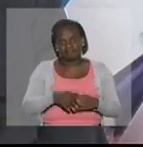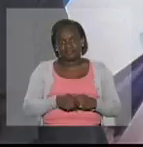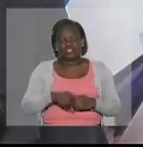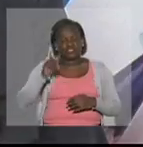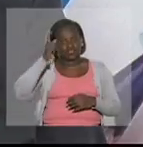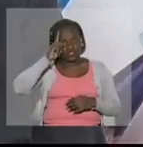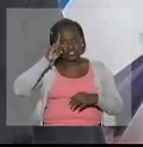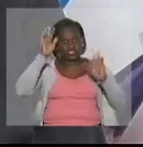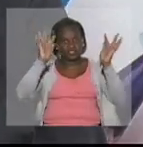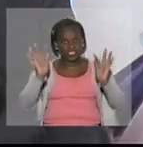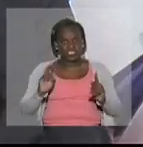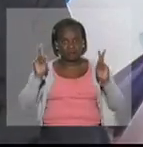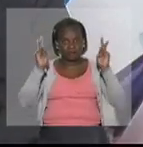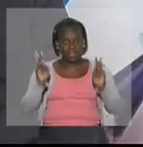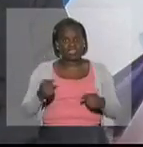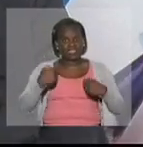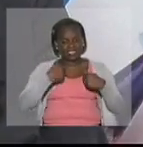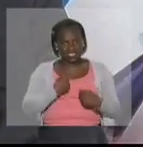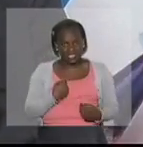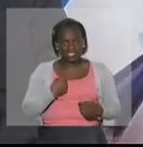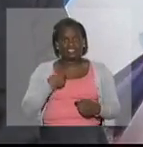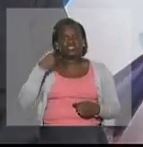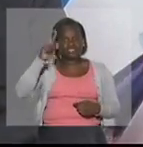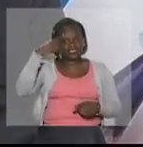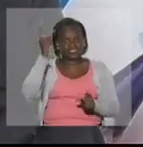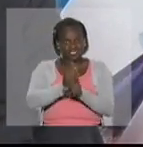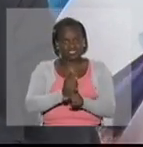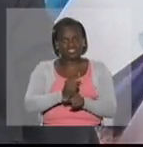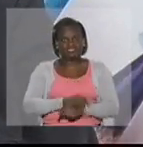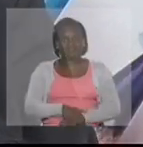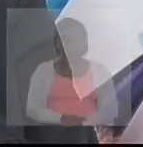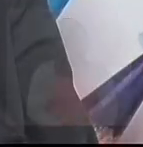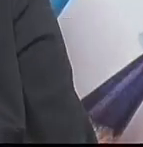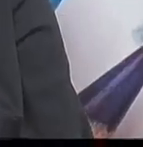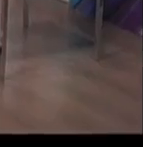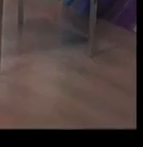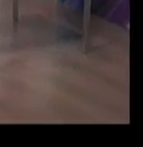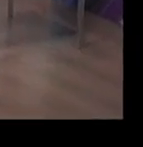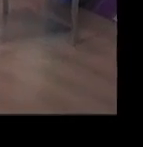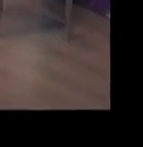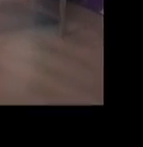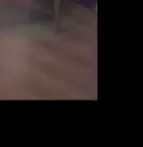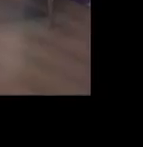envolver não rola dias felizes paz do eu e até a